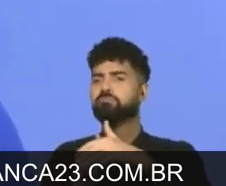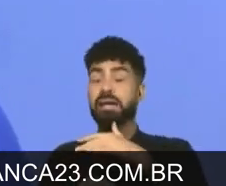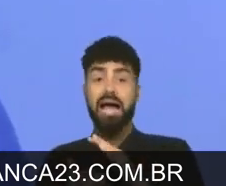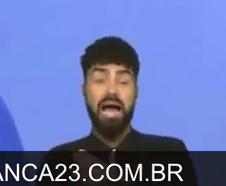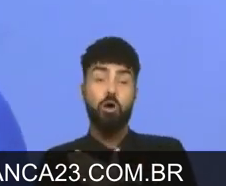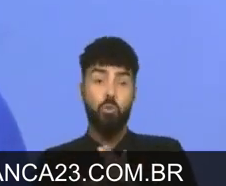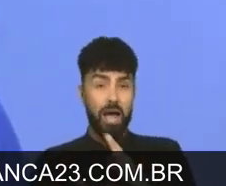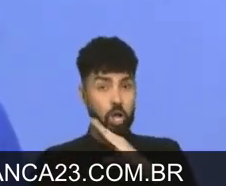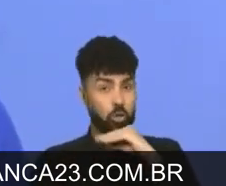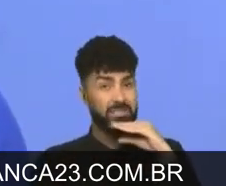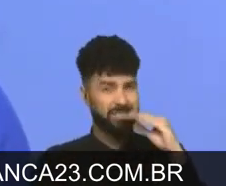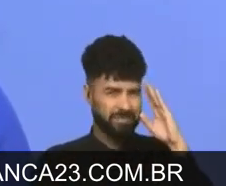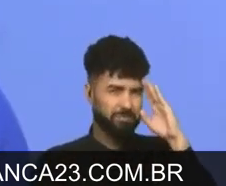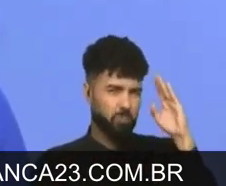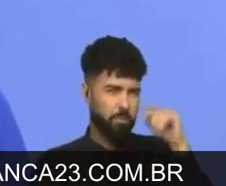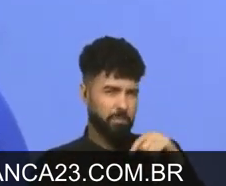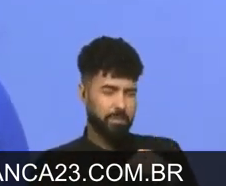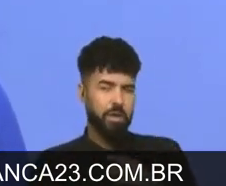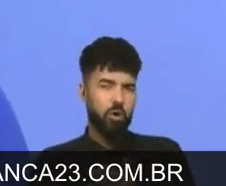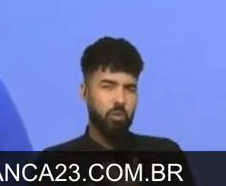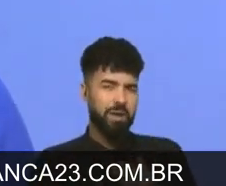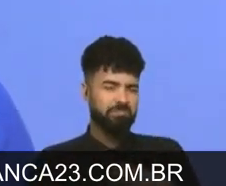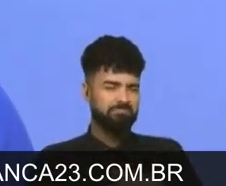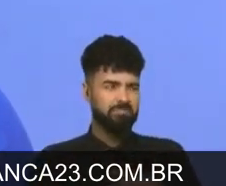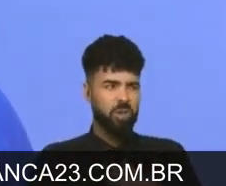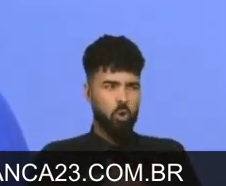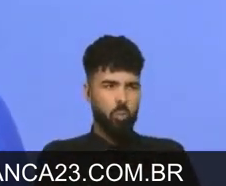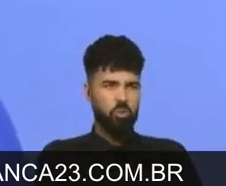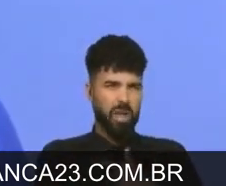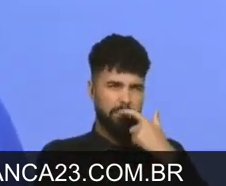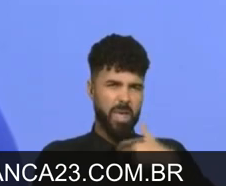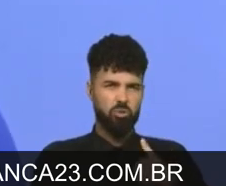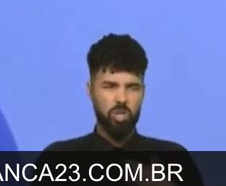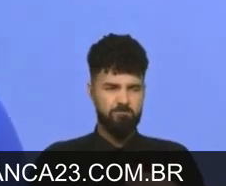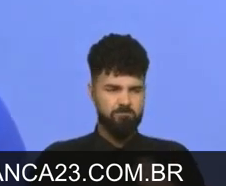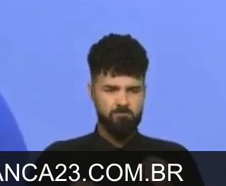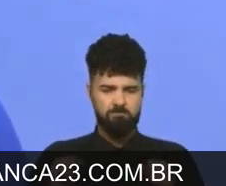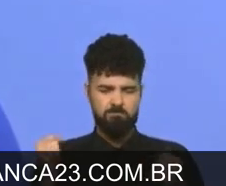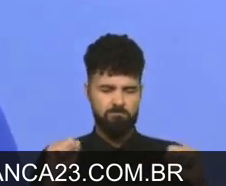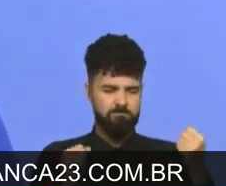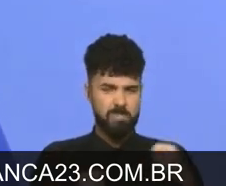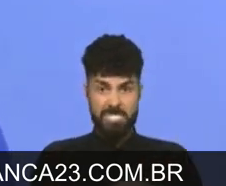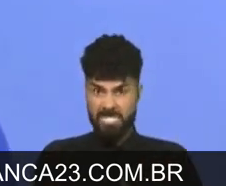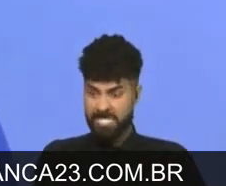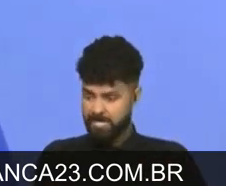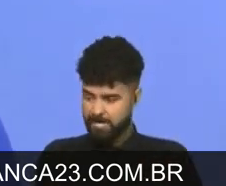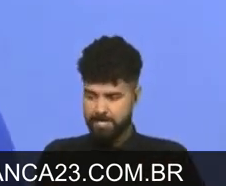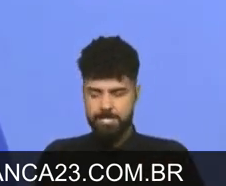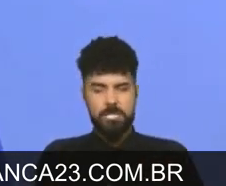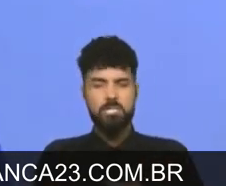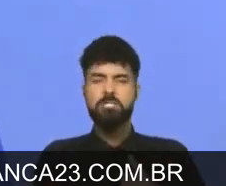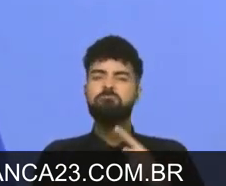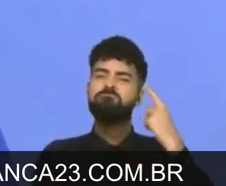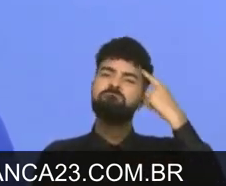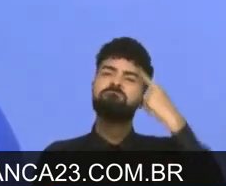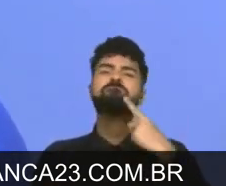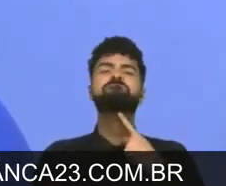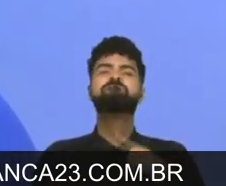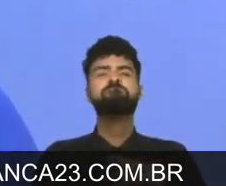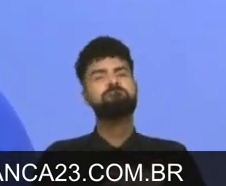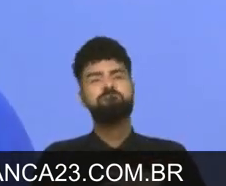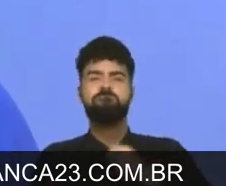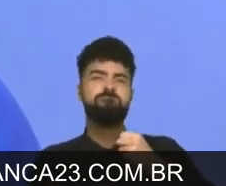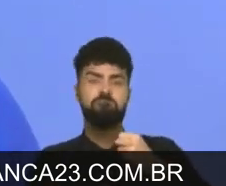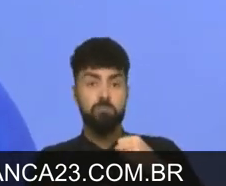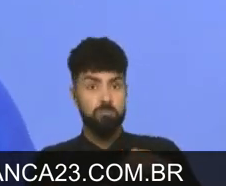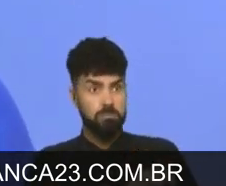os adolescentes principalmente, começam a ter o comportamento de automutilação ou ideação suicida. Isso